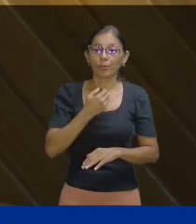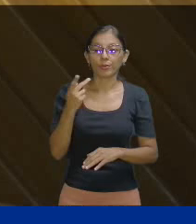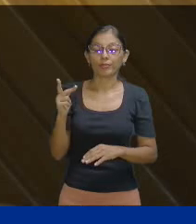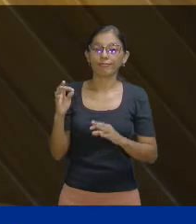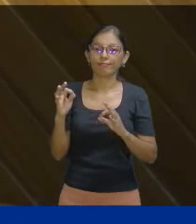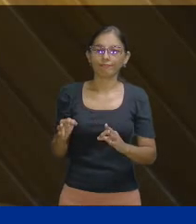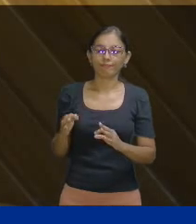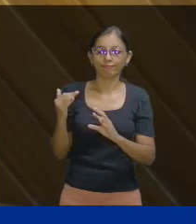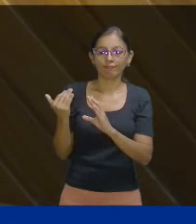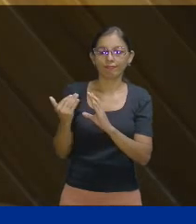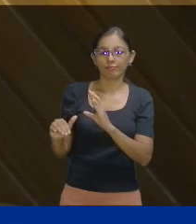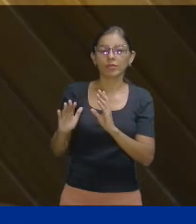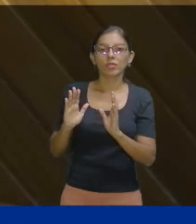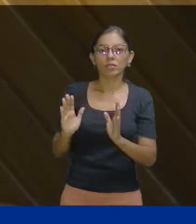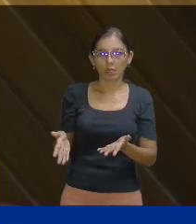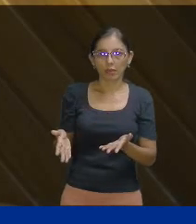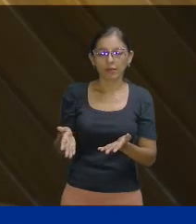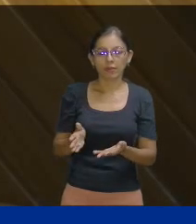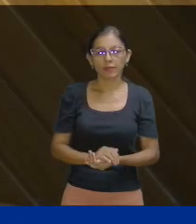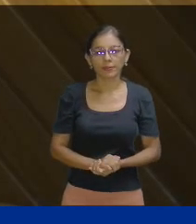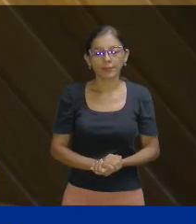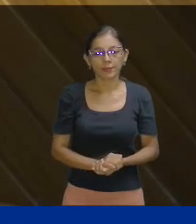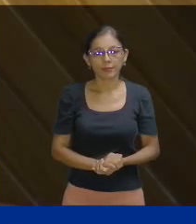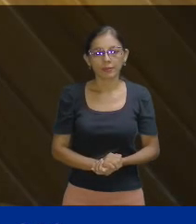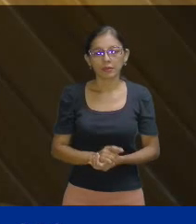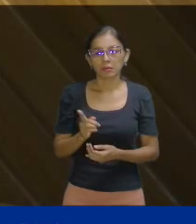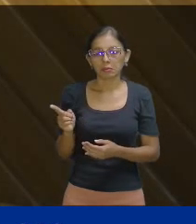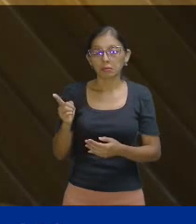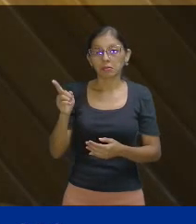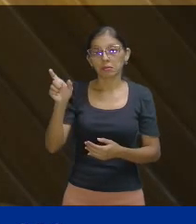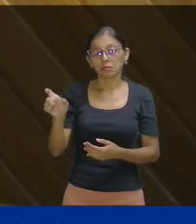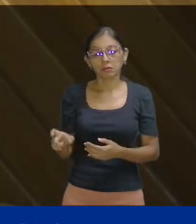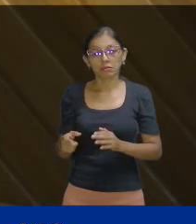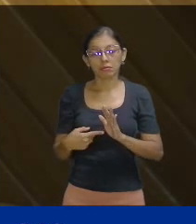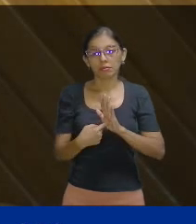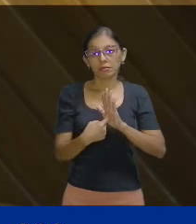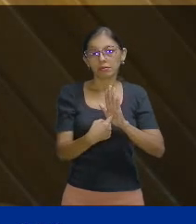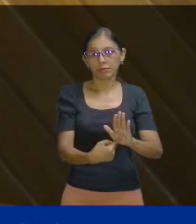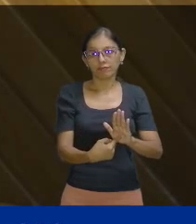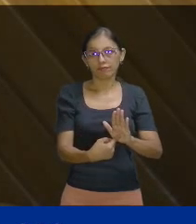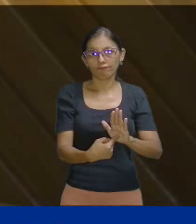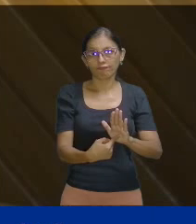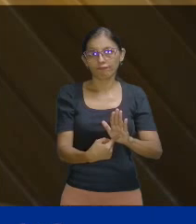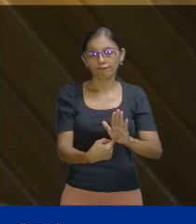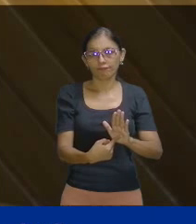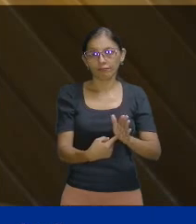agravante. Por fim, alegou que o recorrente não apresentou provas suficientes para